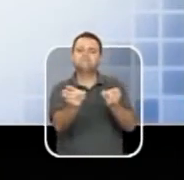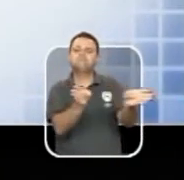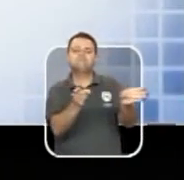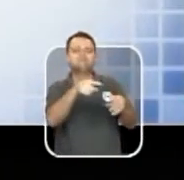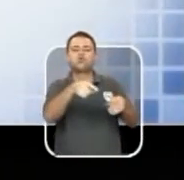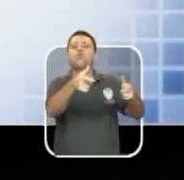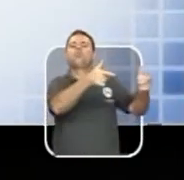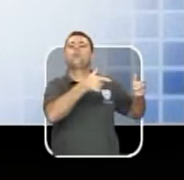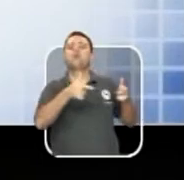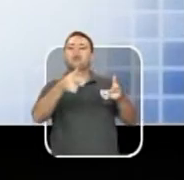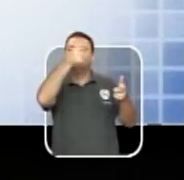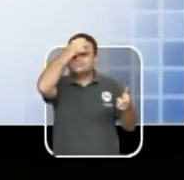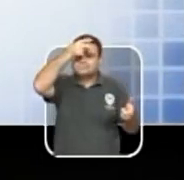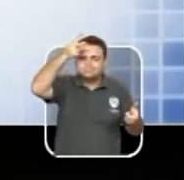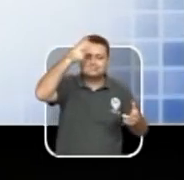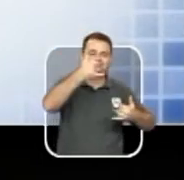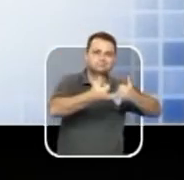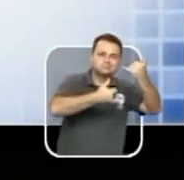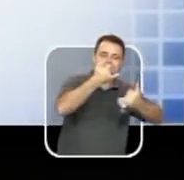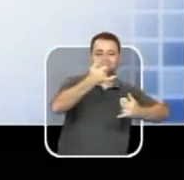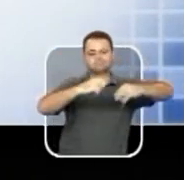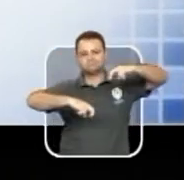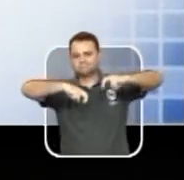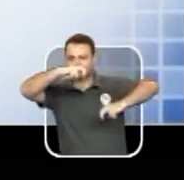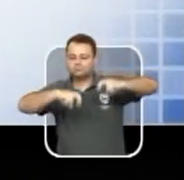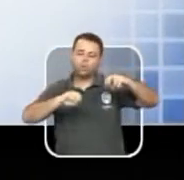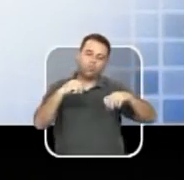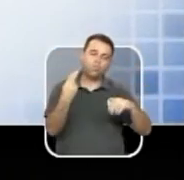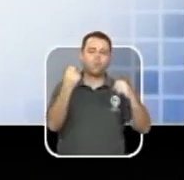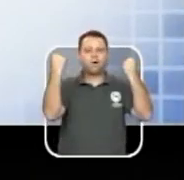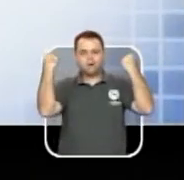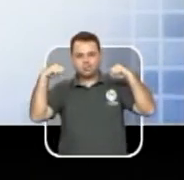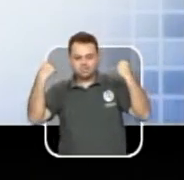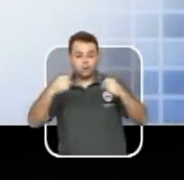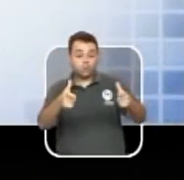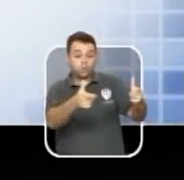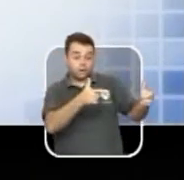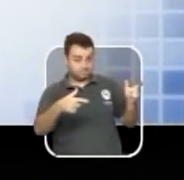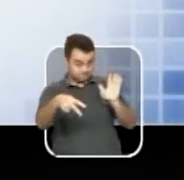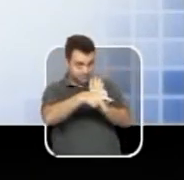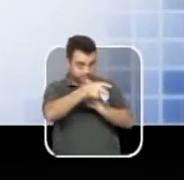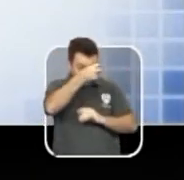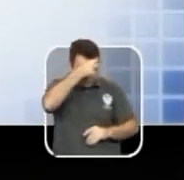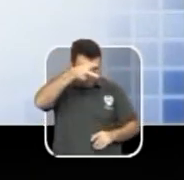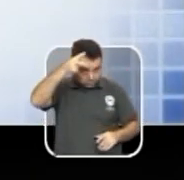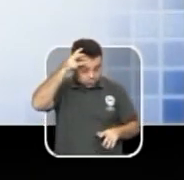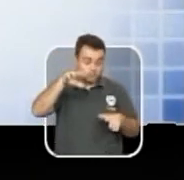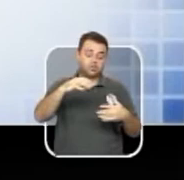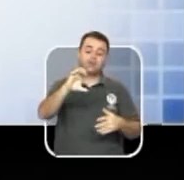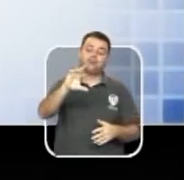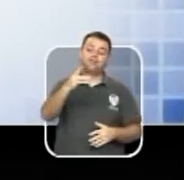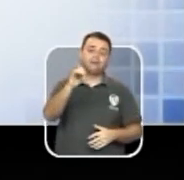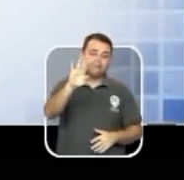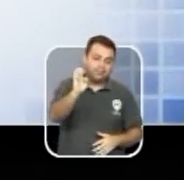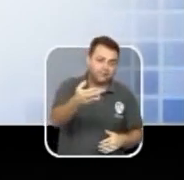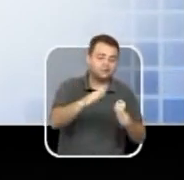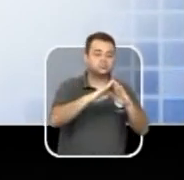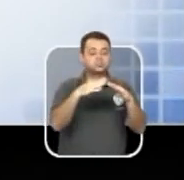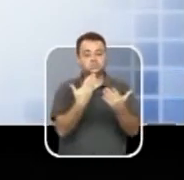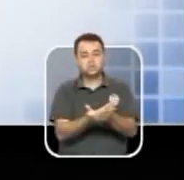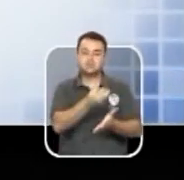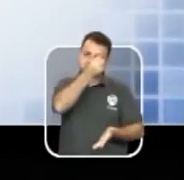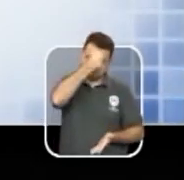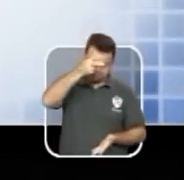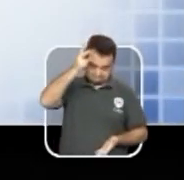mobilidade reduzida a brinquedos e equipamentos de academias em espaços públicos, creches e escolas públicas